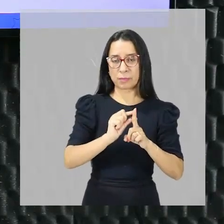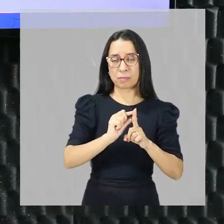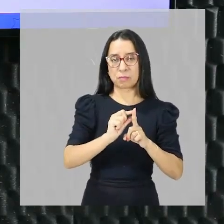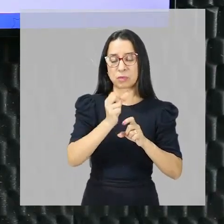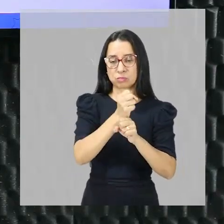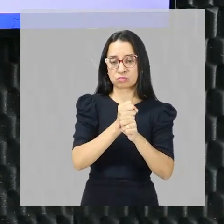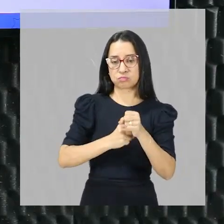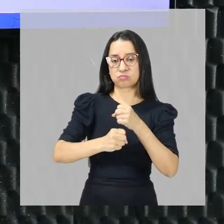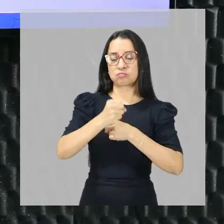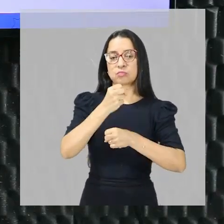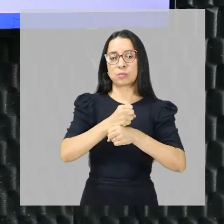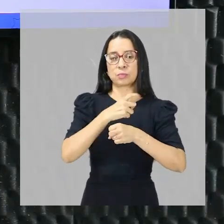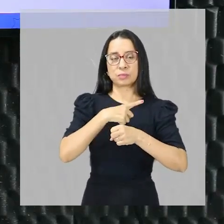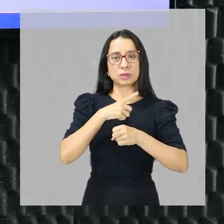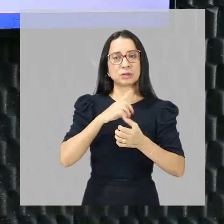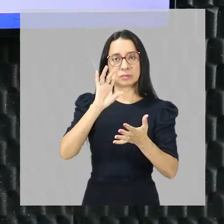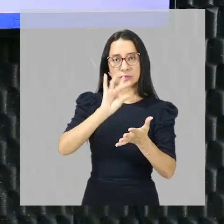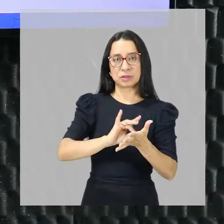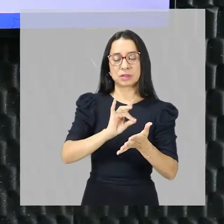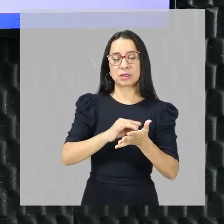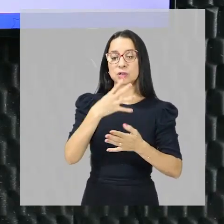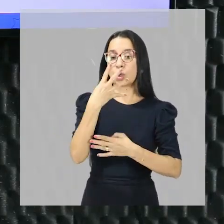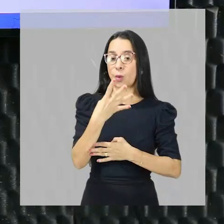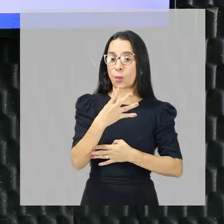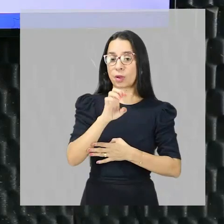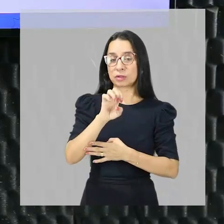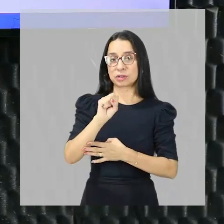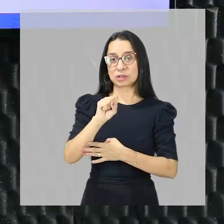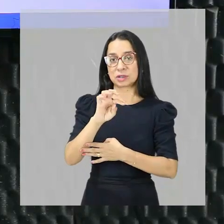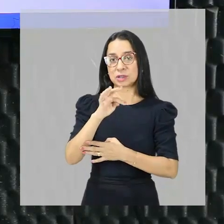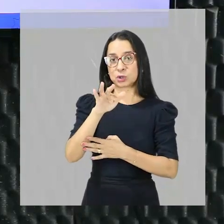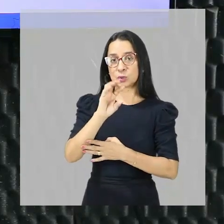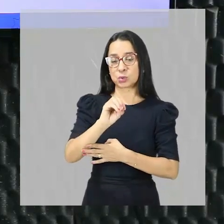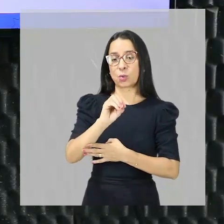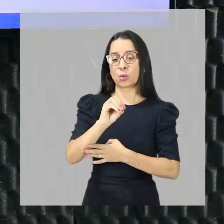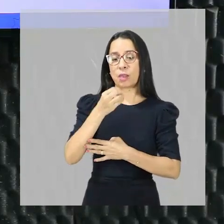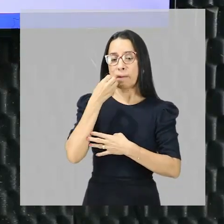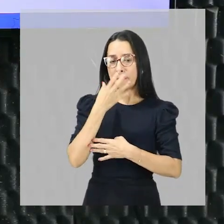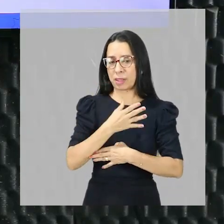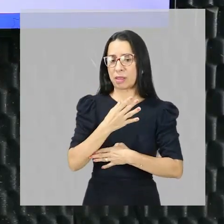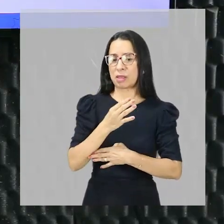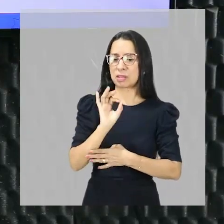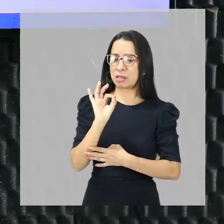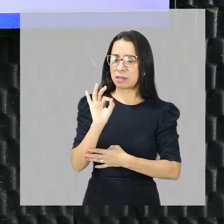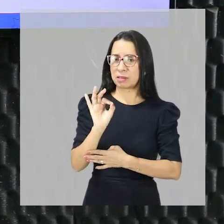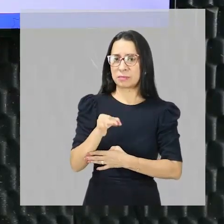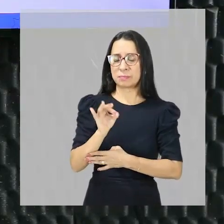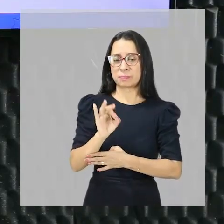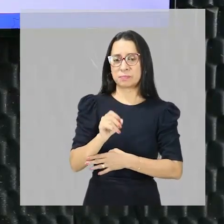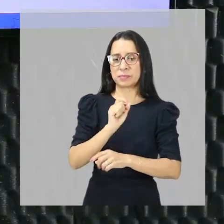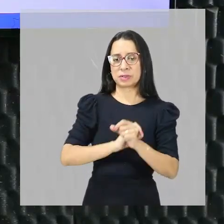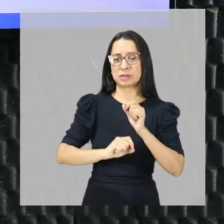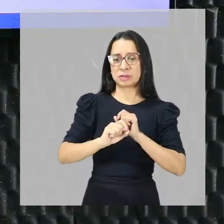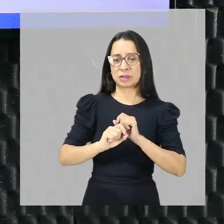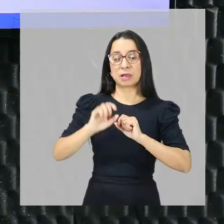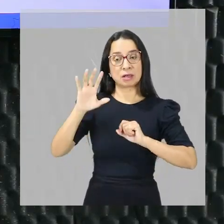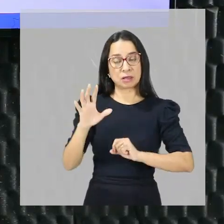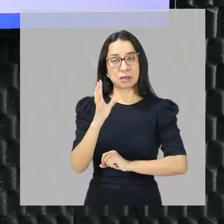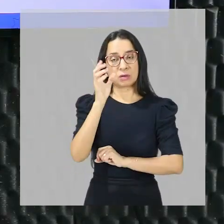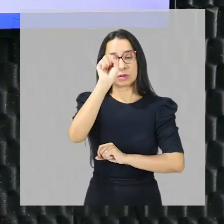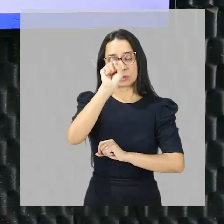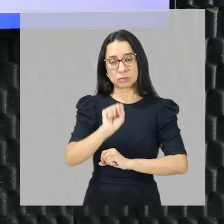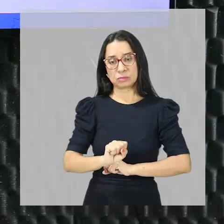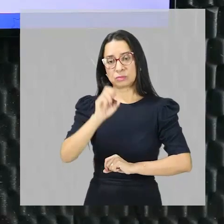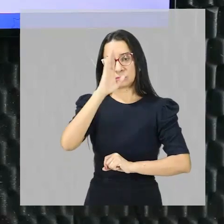o ano, né? É onde tu vai ter de fato as 4 estações do ano bem definidas, tá certo? Ocorre no sul do Brasil? Ocorre, né,